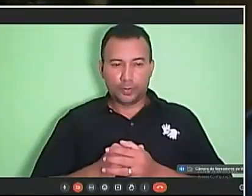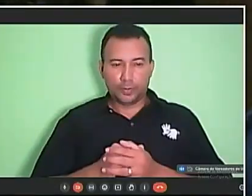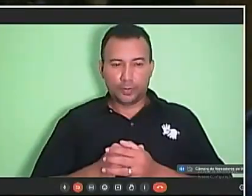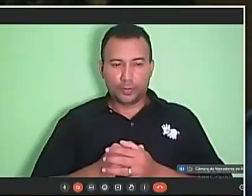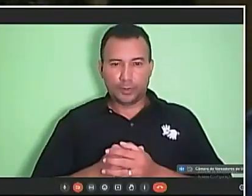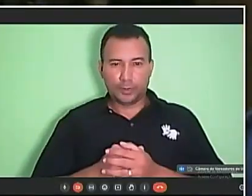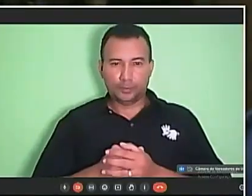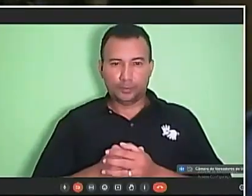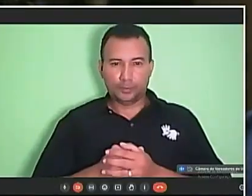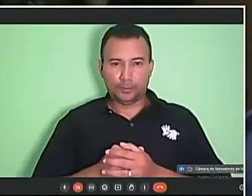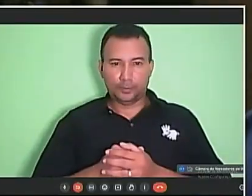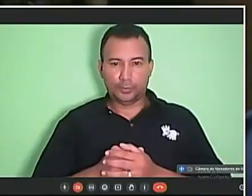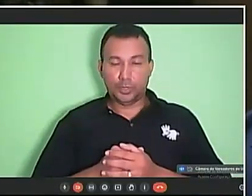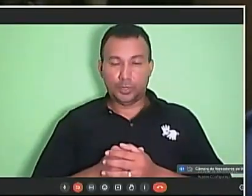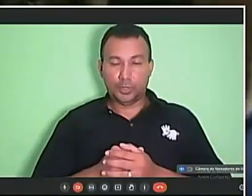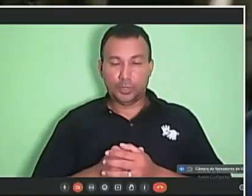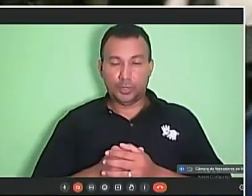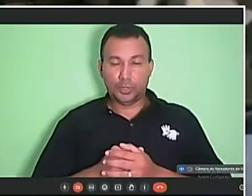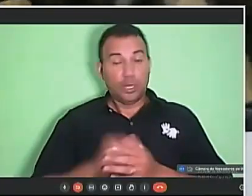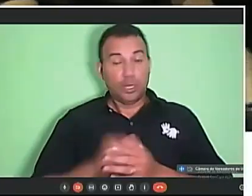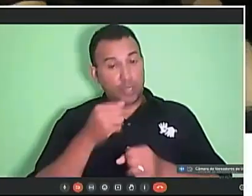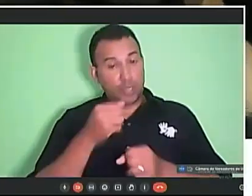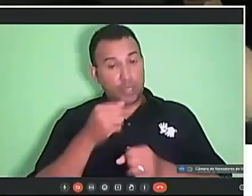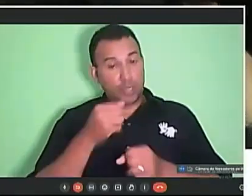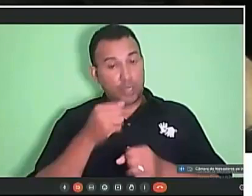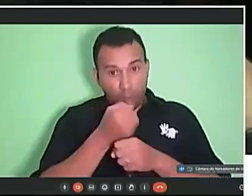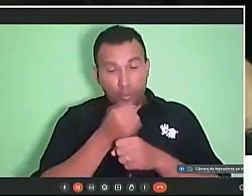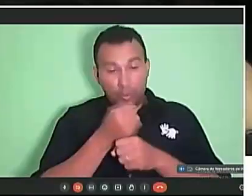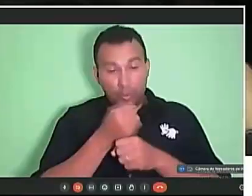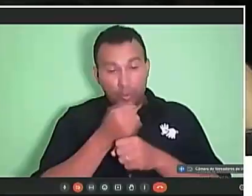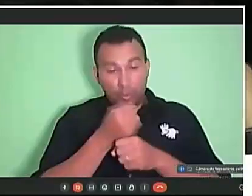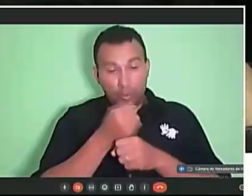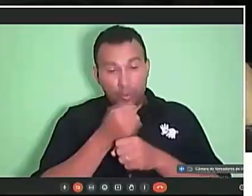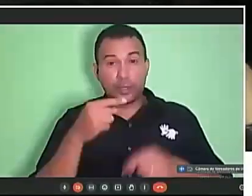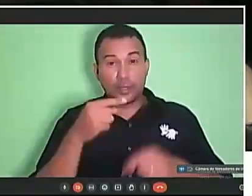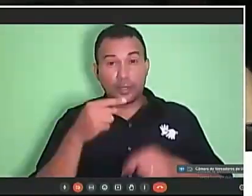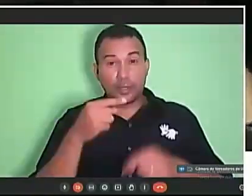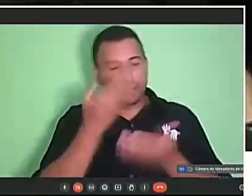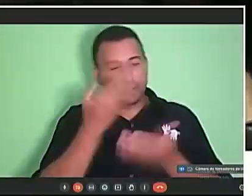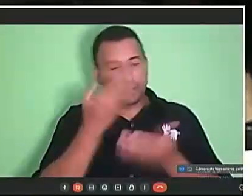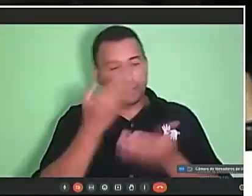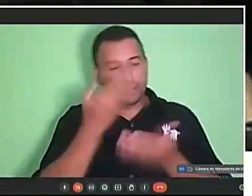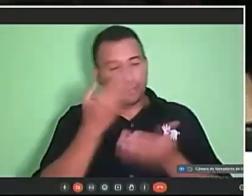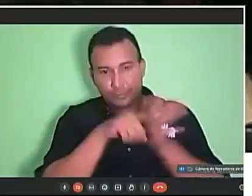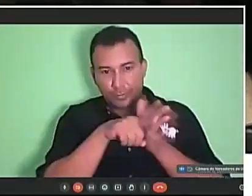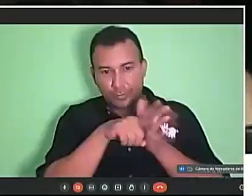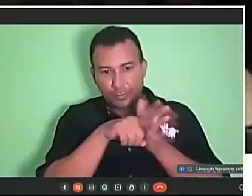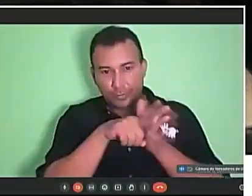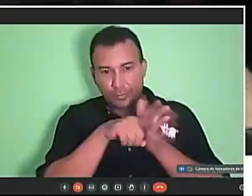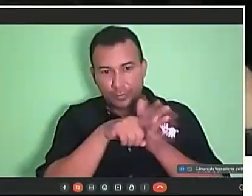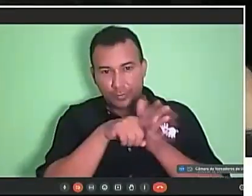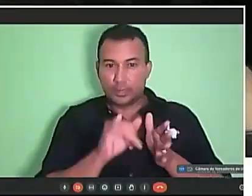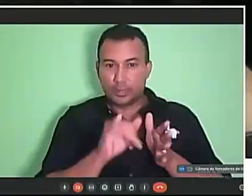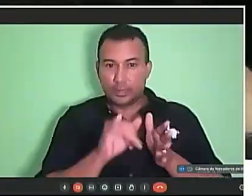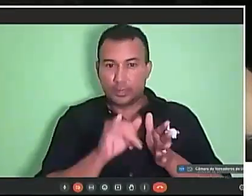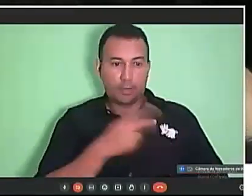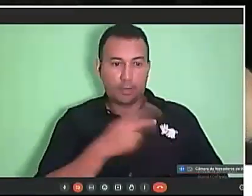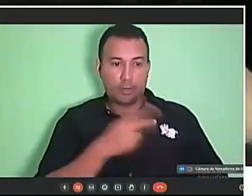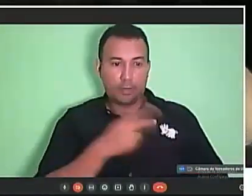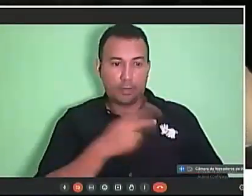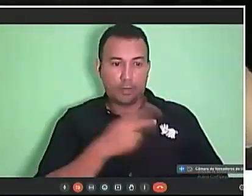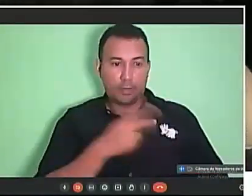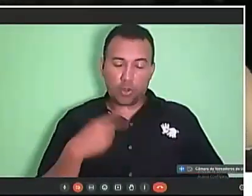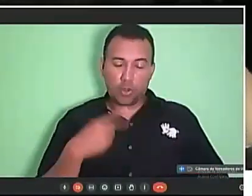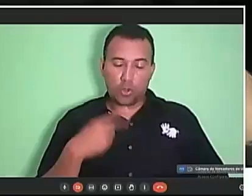como toda obra, ela teria que ser feito o EVTEA e ser feito, como é um órgão público, né? E nós somos